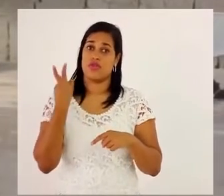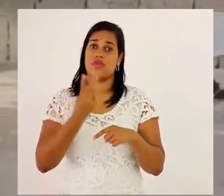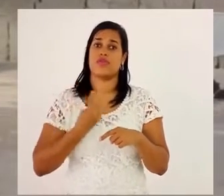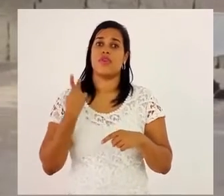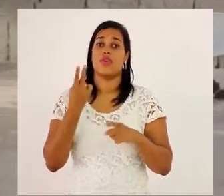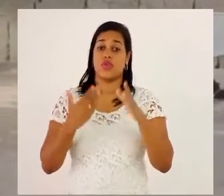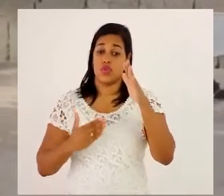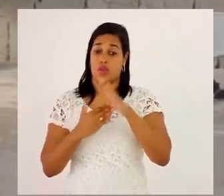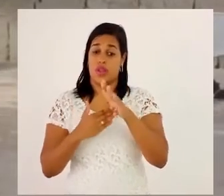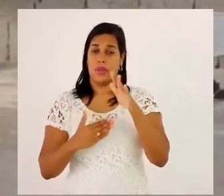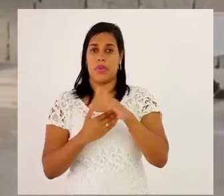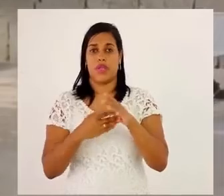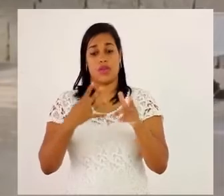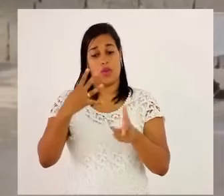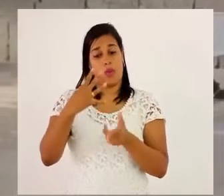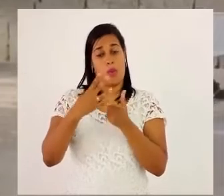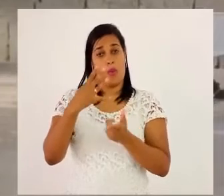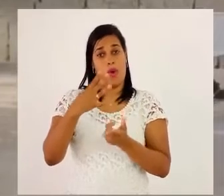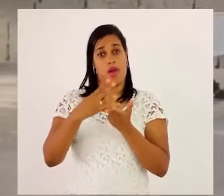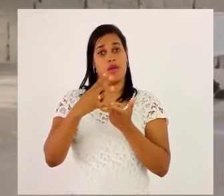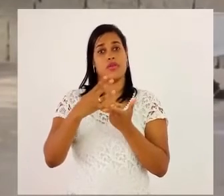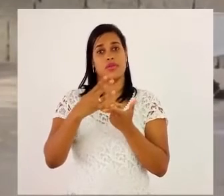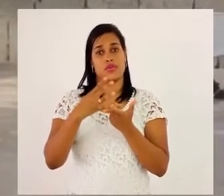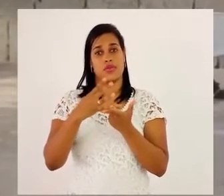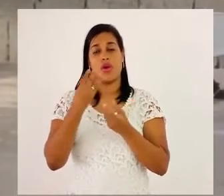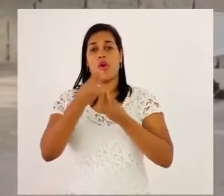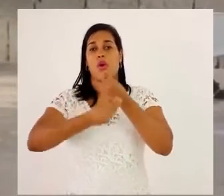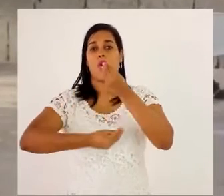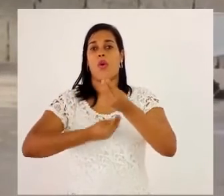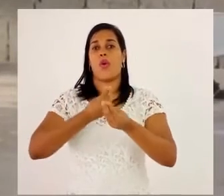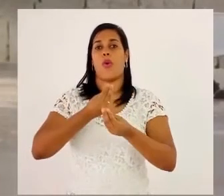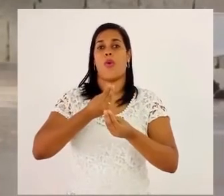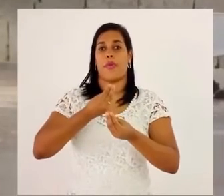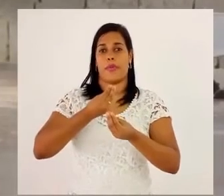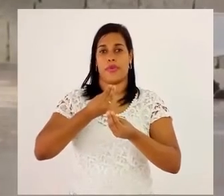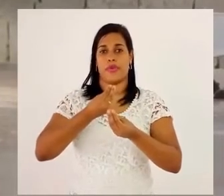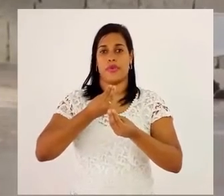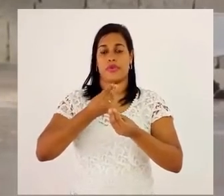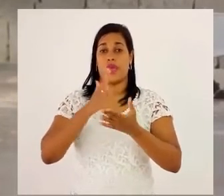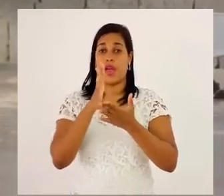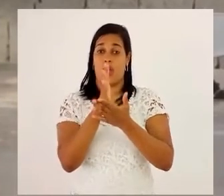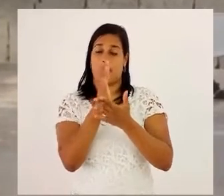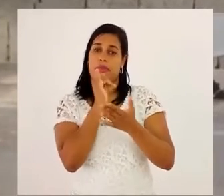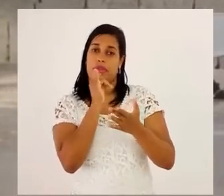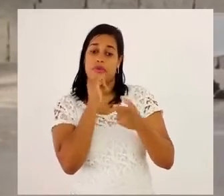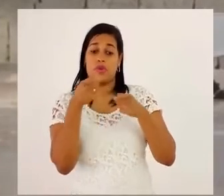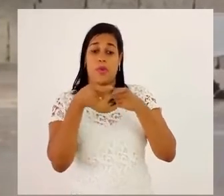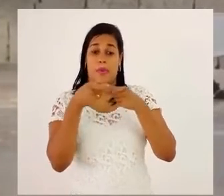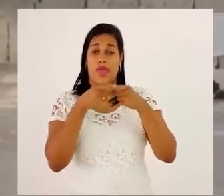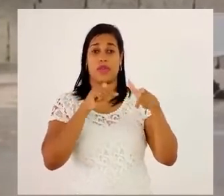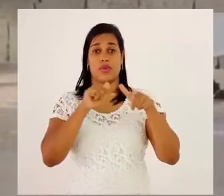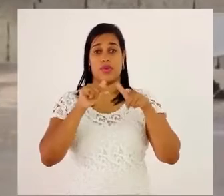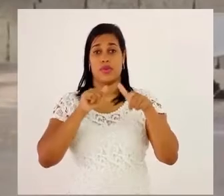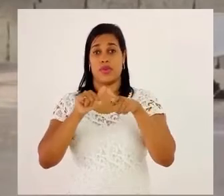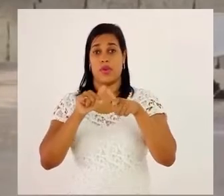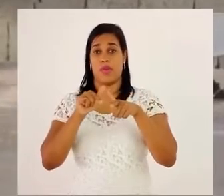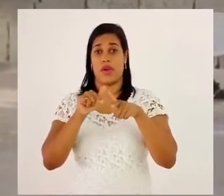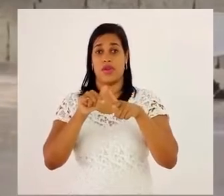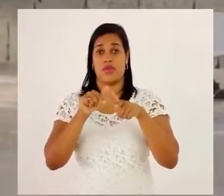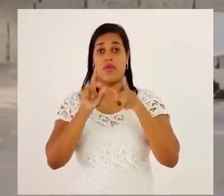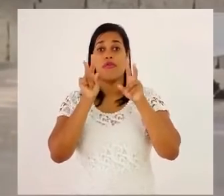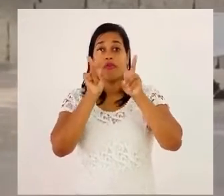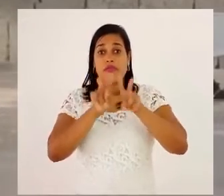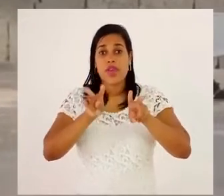limites de tolerância. O quarto caso é através do nexo causal. Quando o médico do trabalho ele determina uma doença do